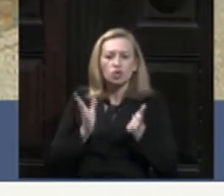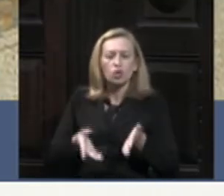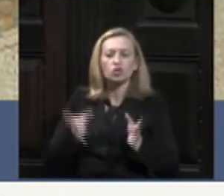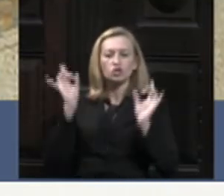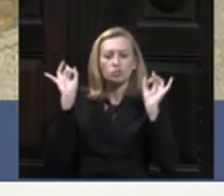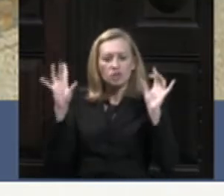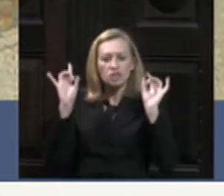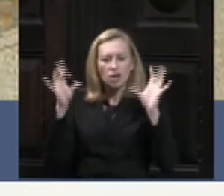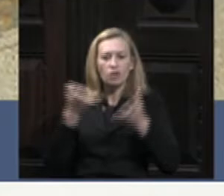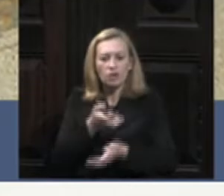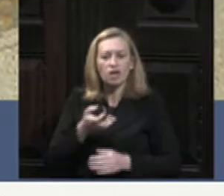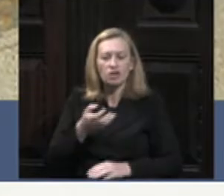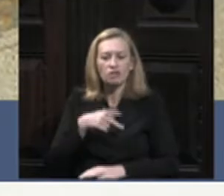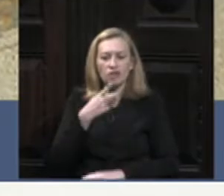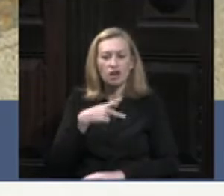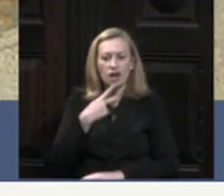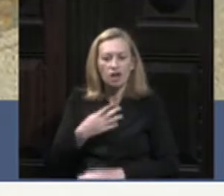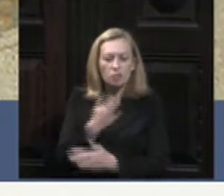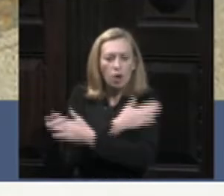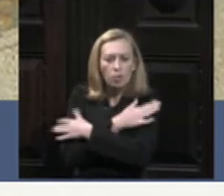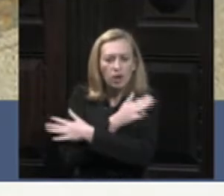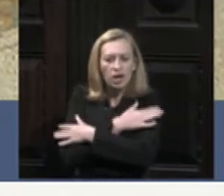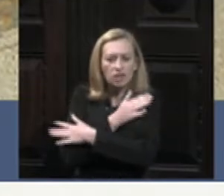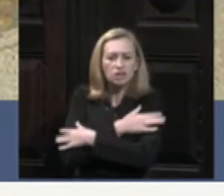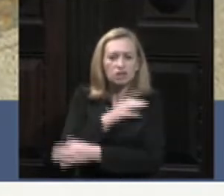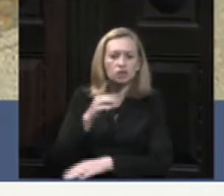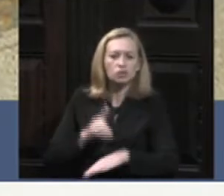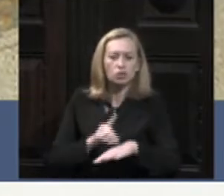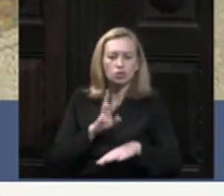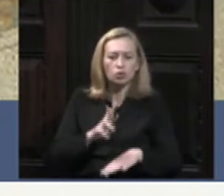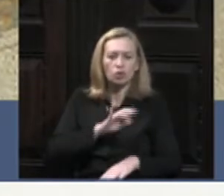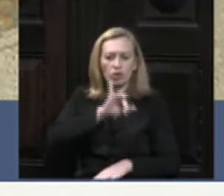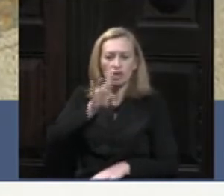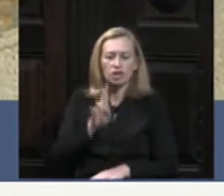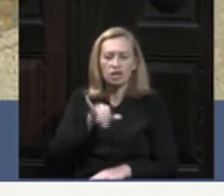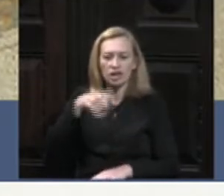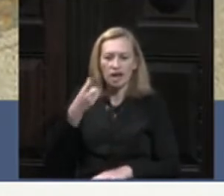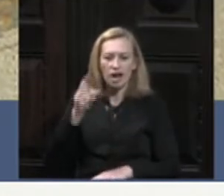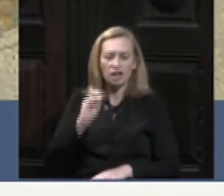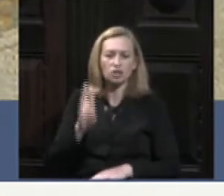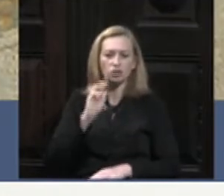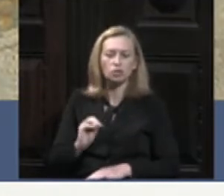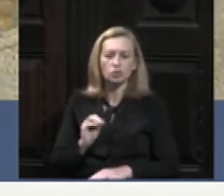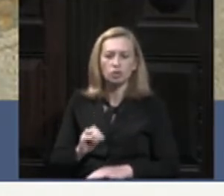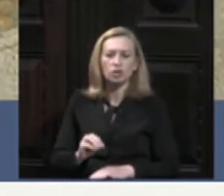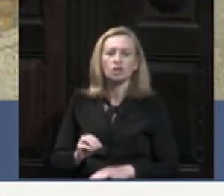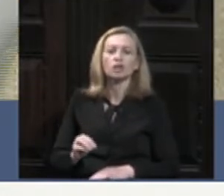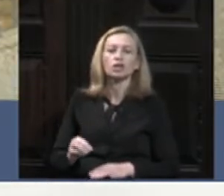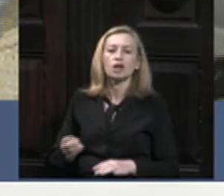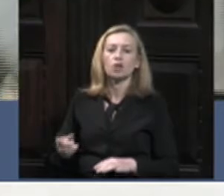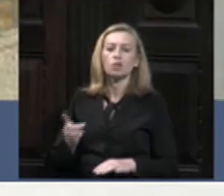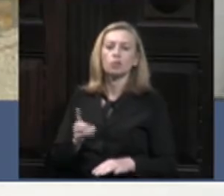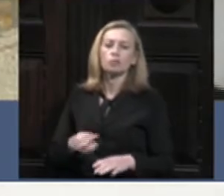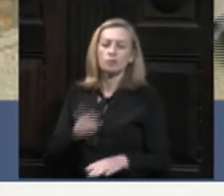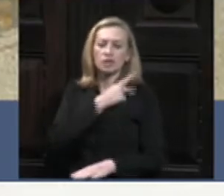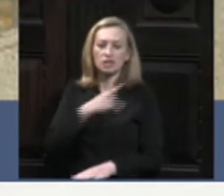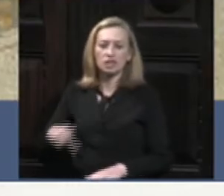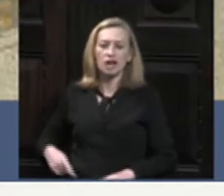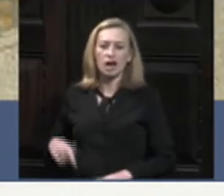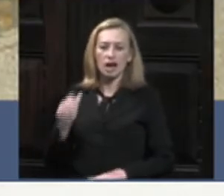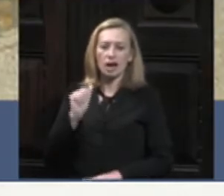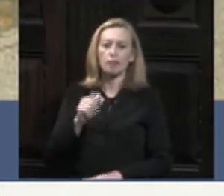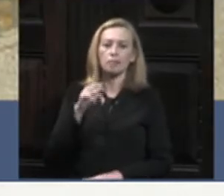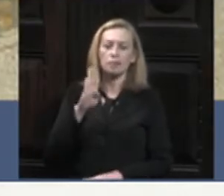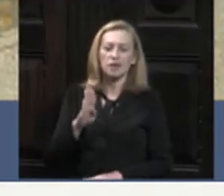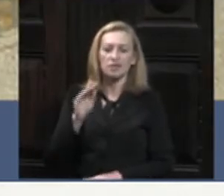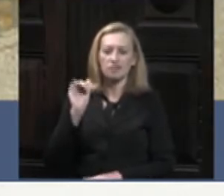quero dirigir aqui o meu abraço ao Dr. Ricardo Bordinhão, que é o presidente da ABEFAR, que tem feito um trabalho muito